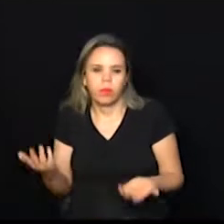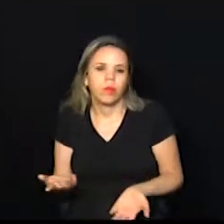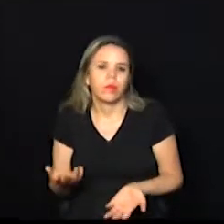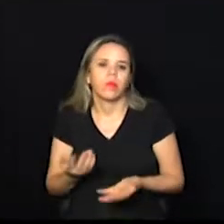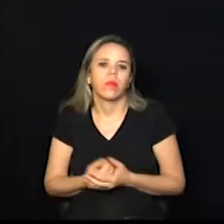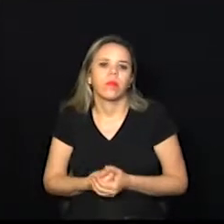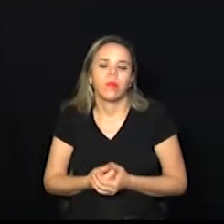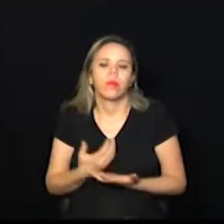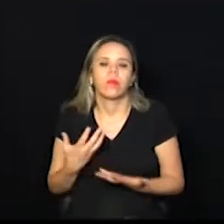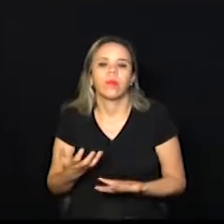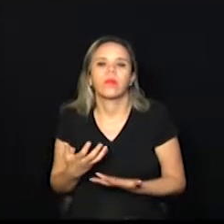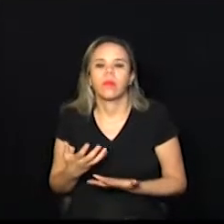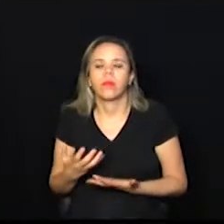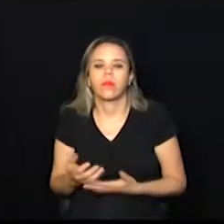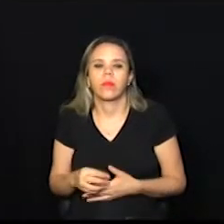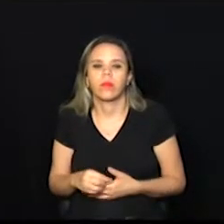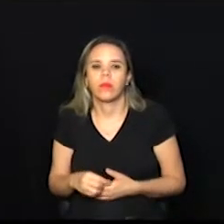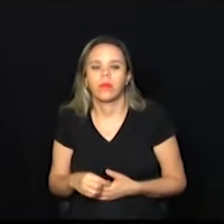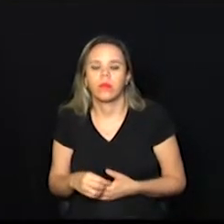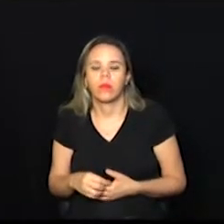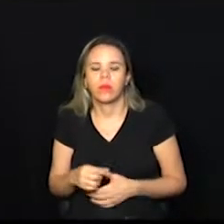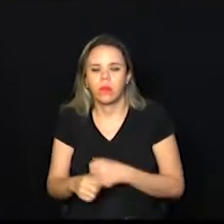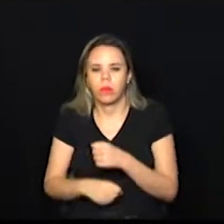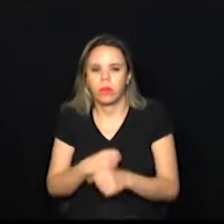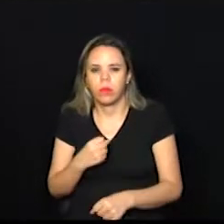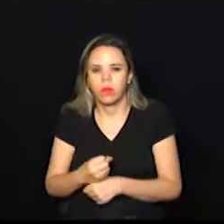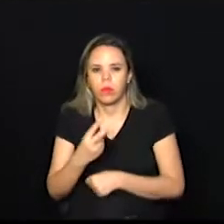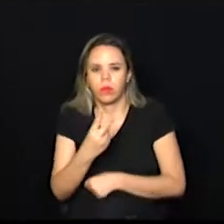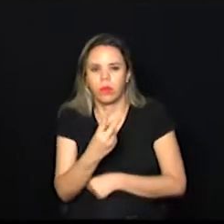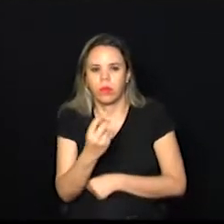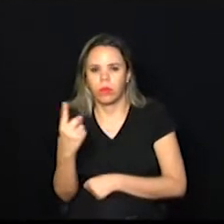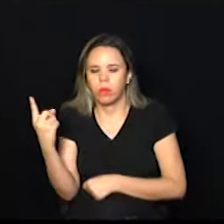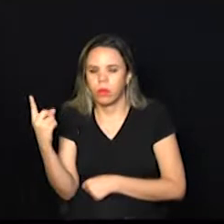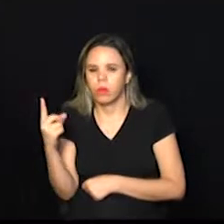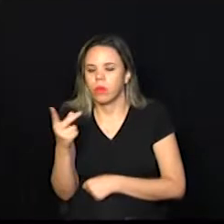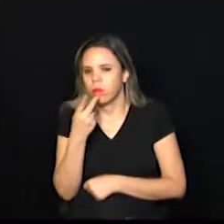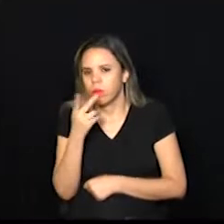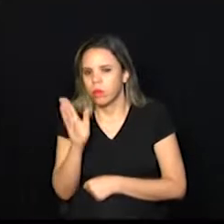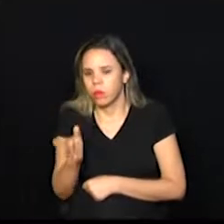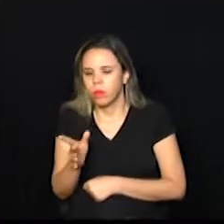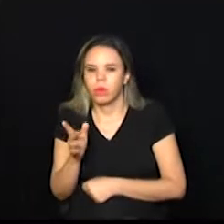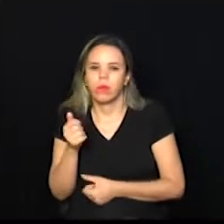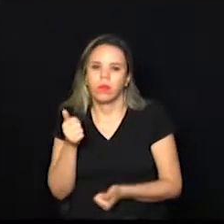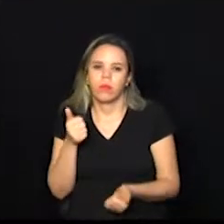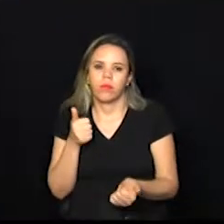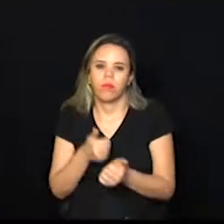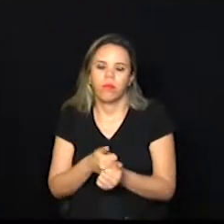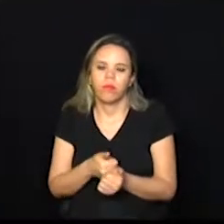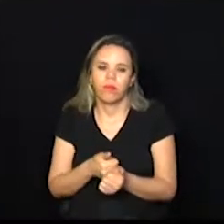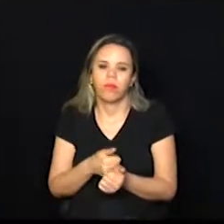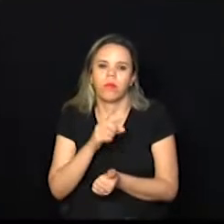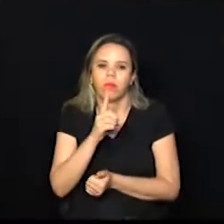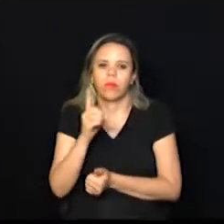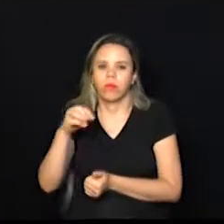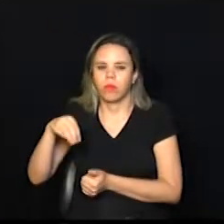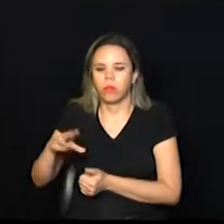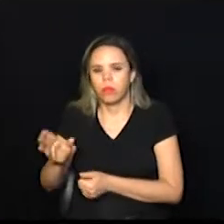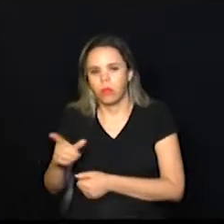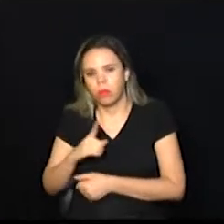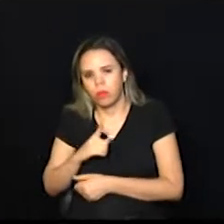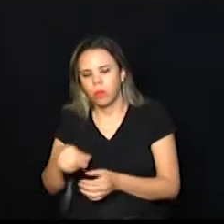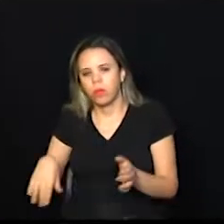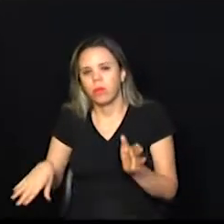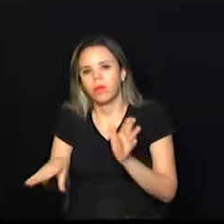a gente queria ressaltar é que no ano de 2021, como eu já tinha falado, essa aproximação com as DDMs, a gente já